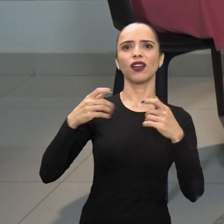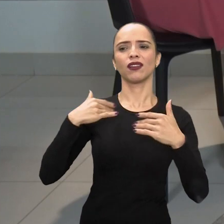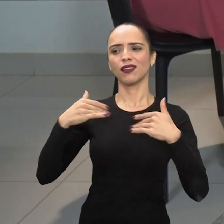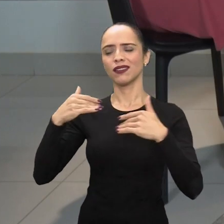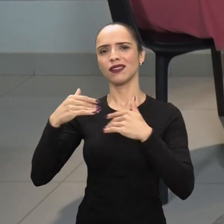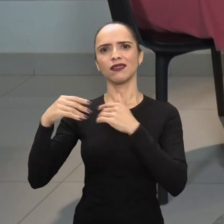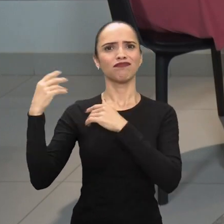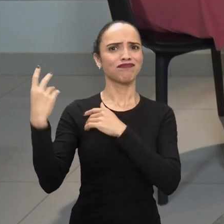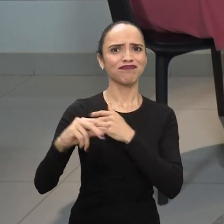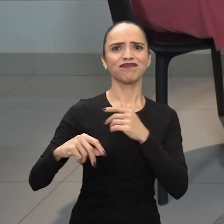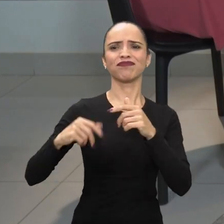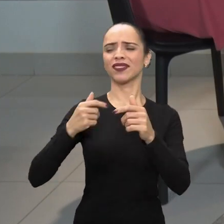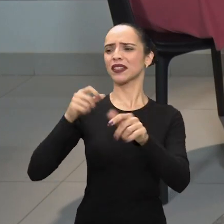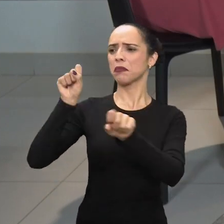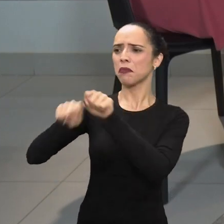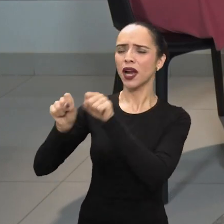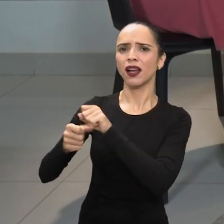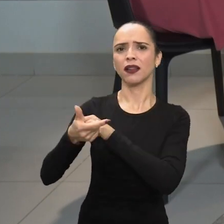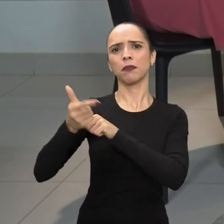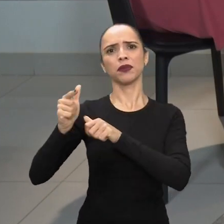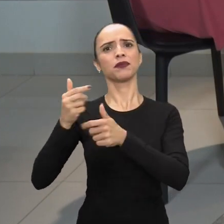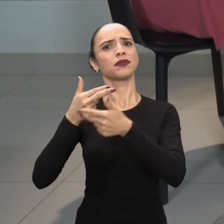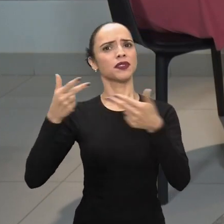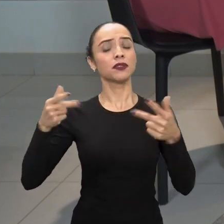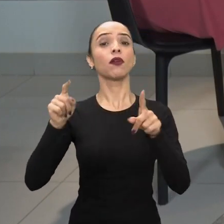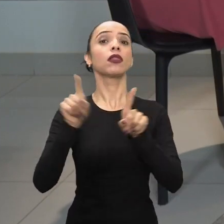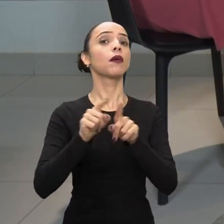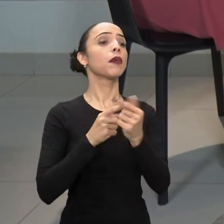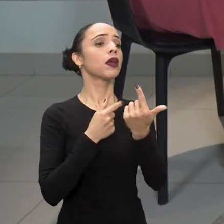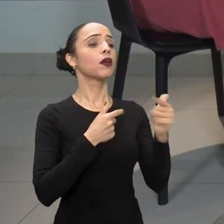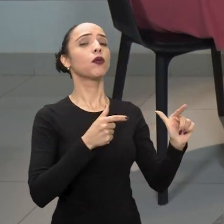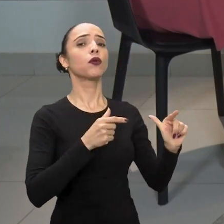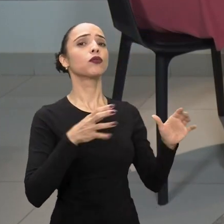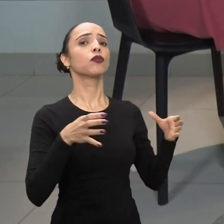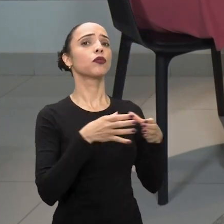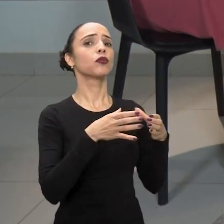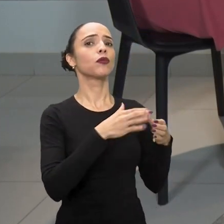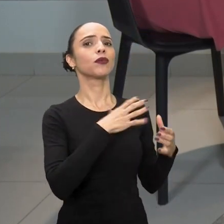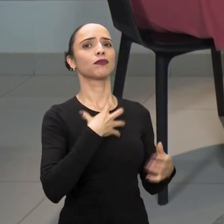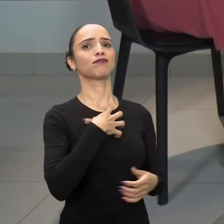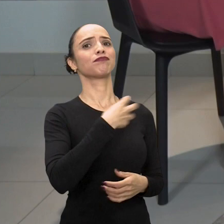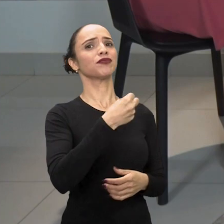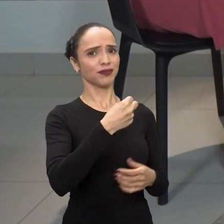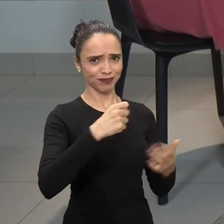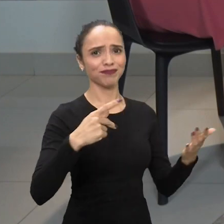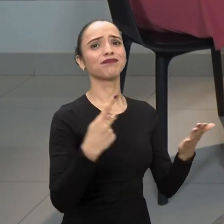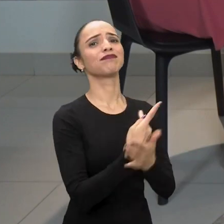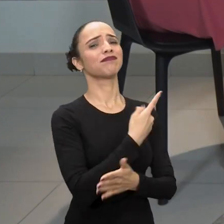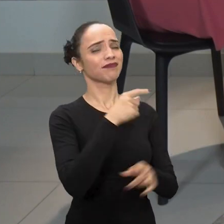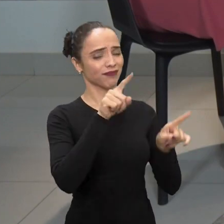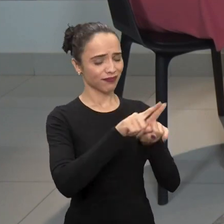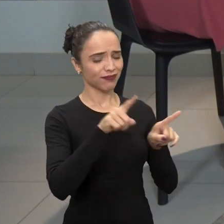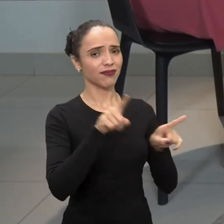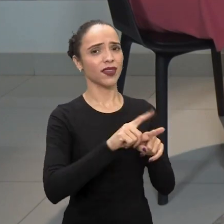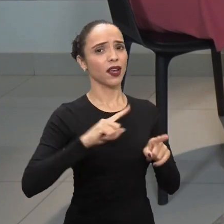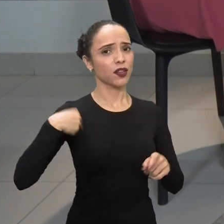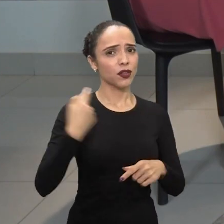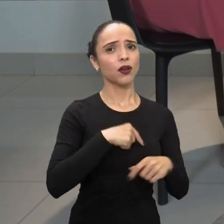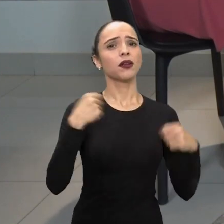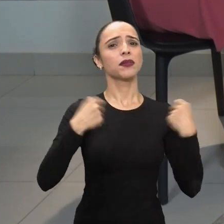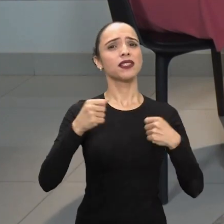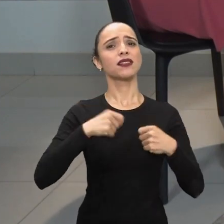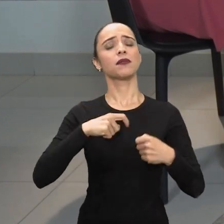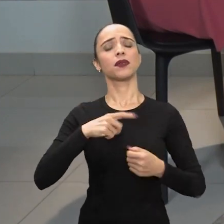recorrente o aumento de casos de afastamento de policiais por problemas mentais suicídios a gente precisa de tocar nesse assunto a importância